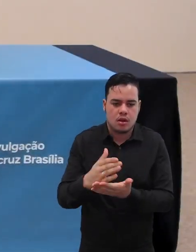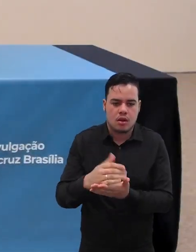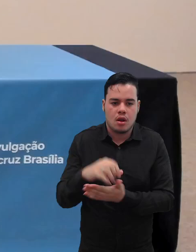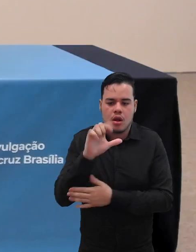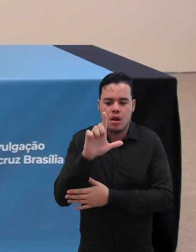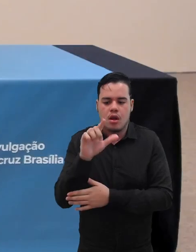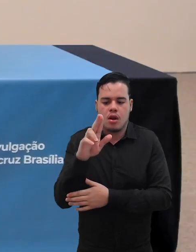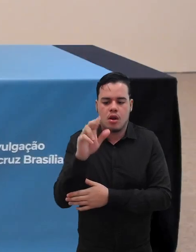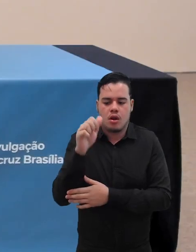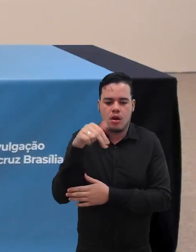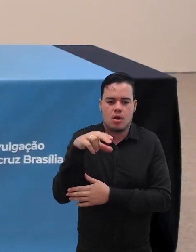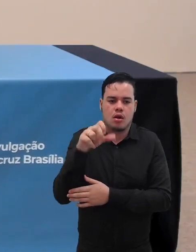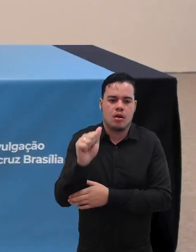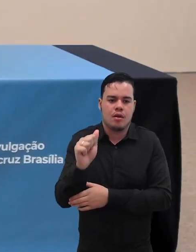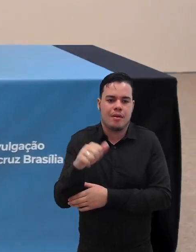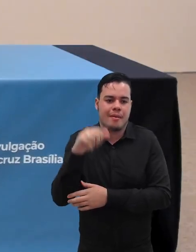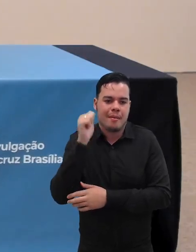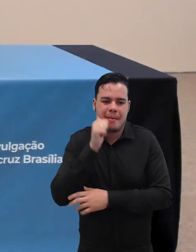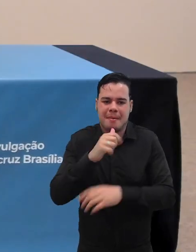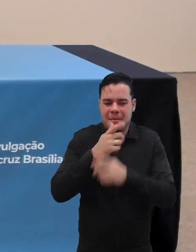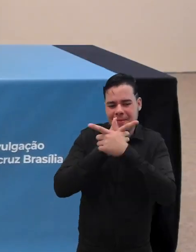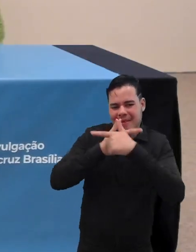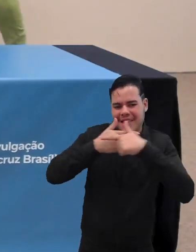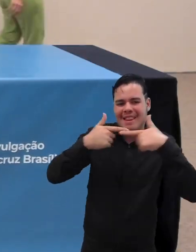Juana Nunes, mulher sorridente,